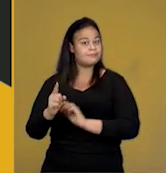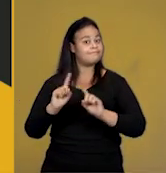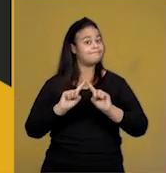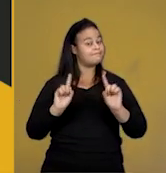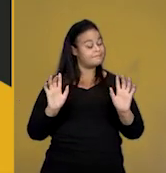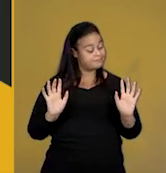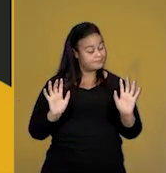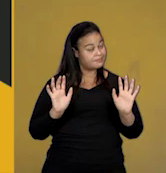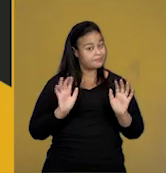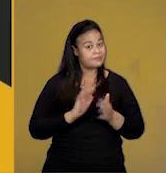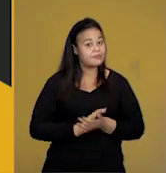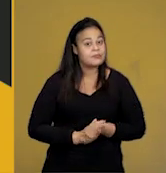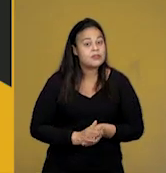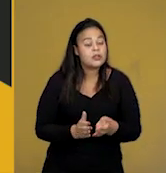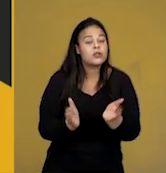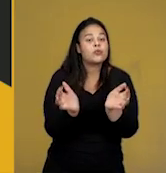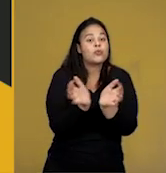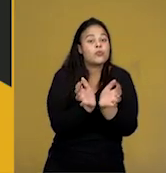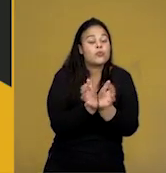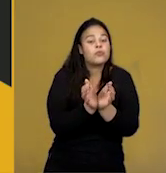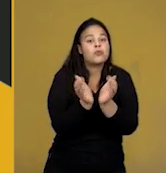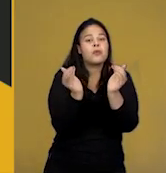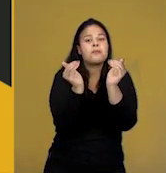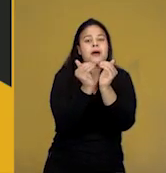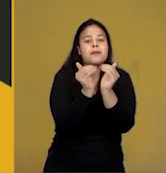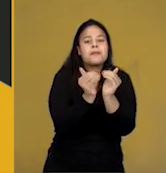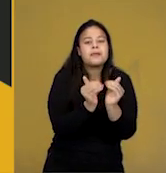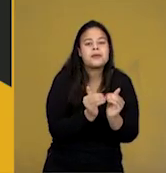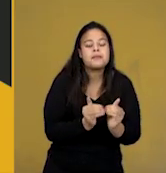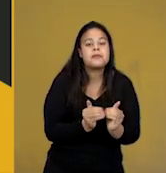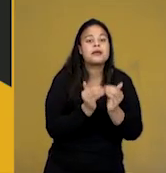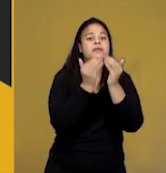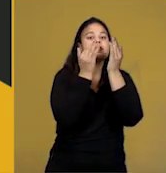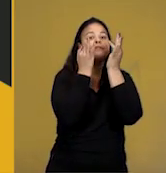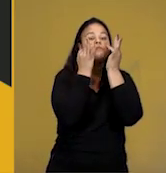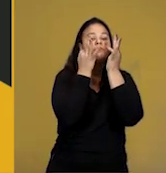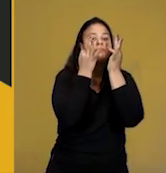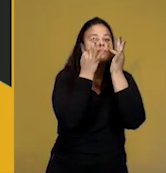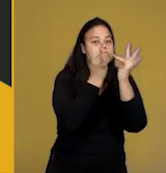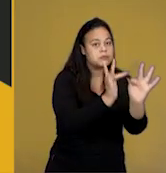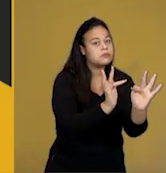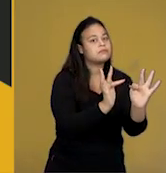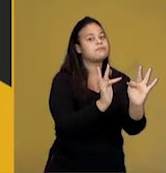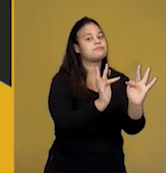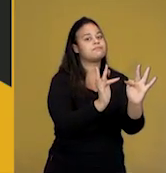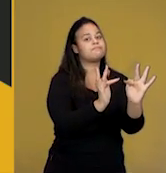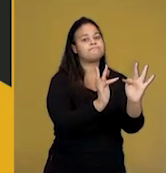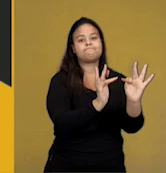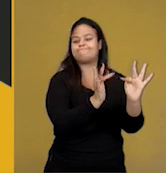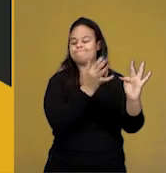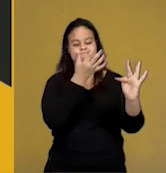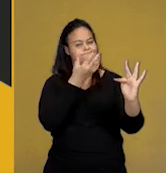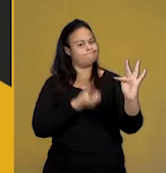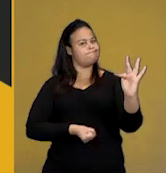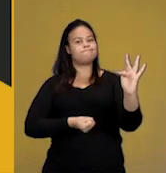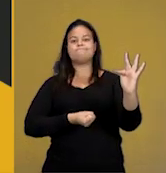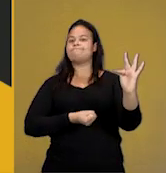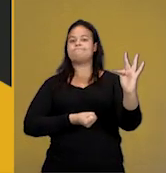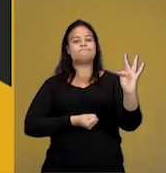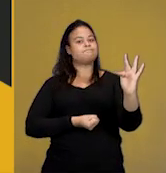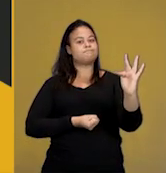Porém, a proporção fenotípica não obedeceu às